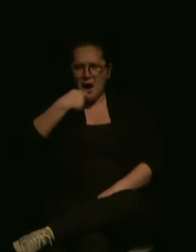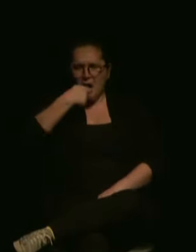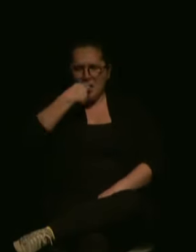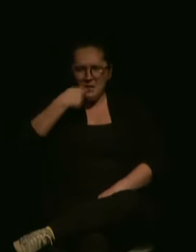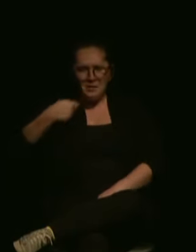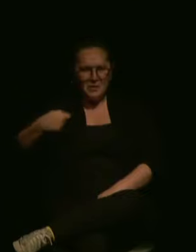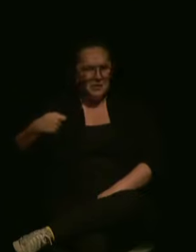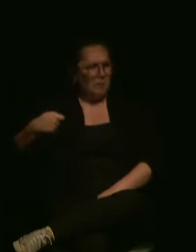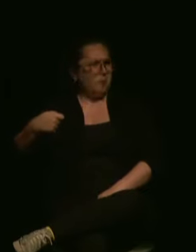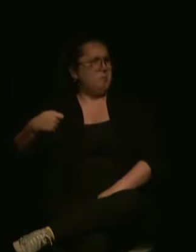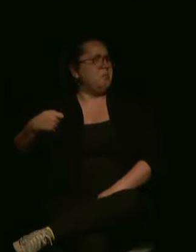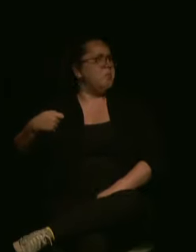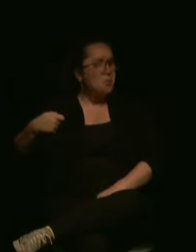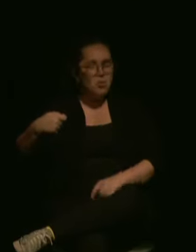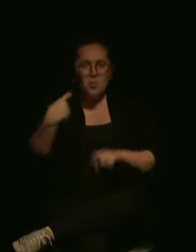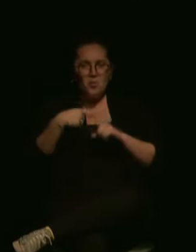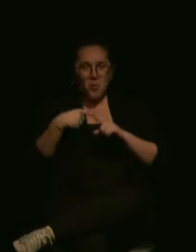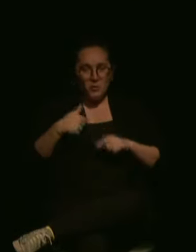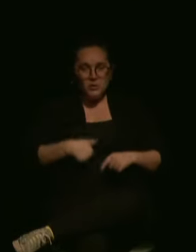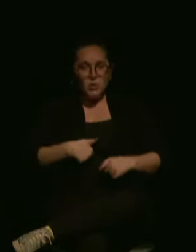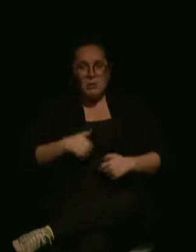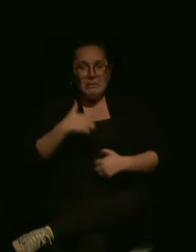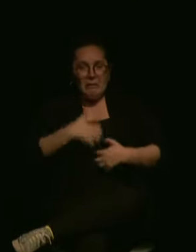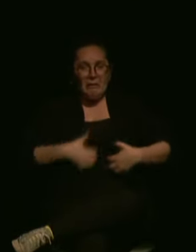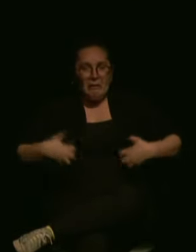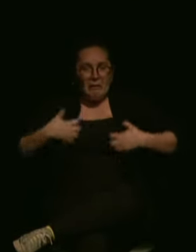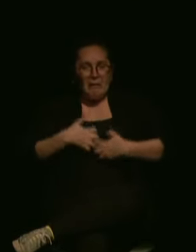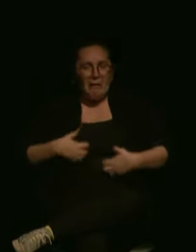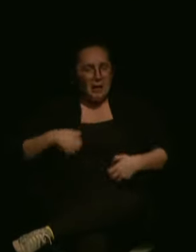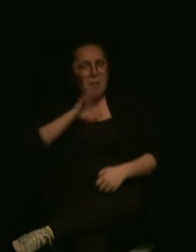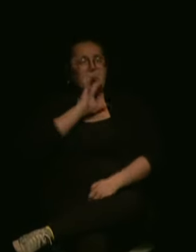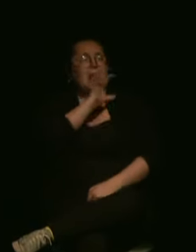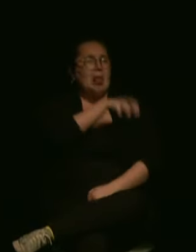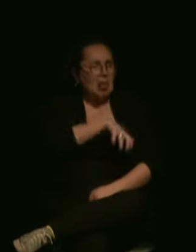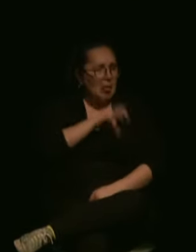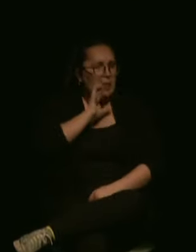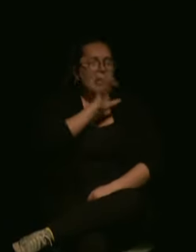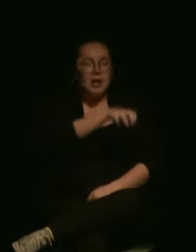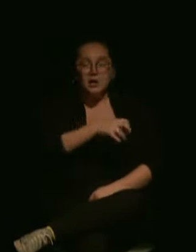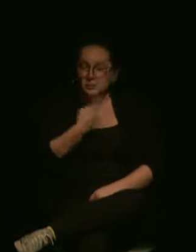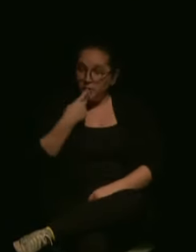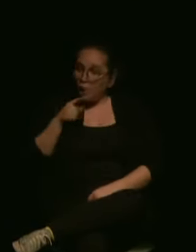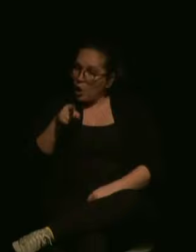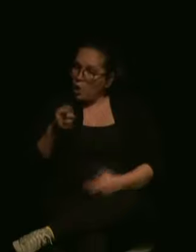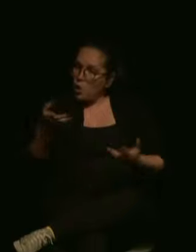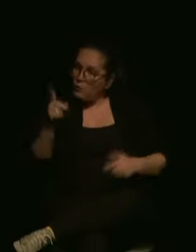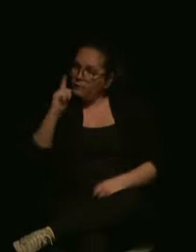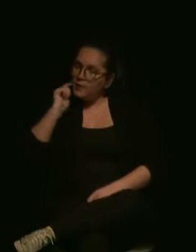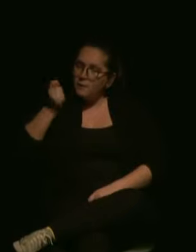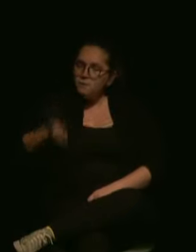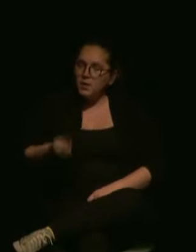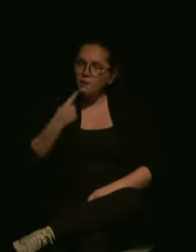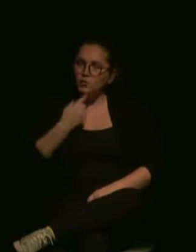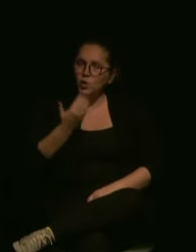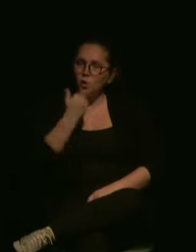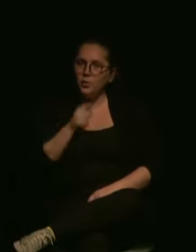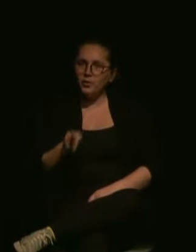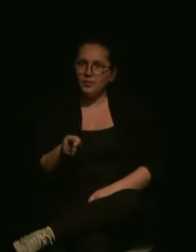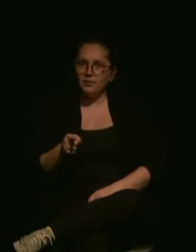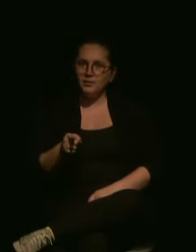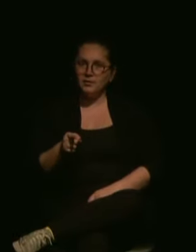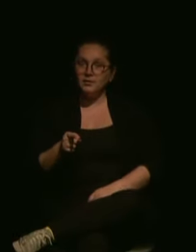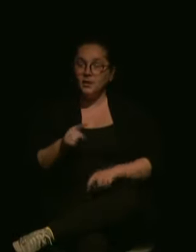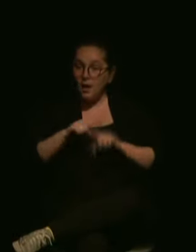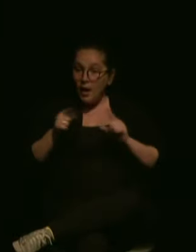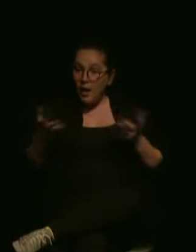joguei fora porque o estômago não aceitou. Então ela foi, me deu um açúcar e me obrigou a comer o pão da mucunã. Agora ele torna.